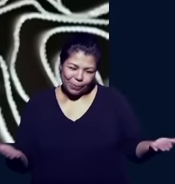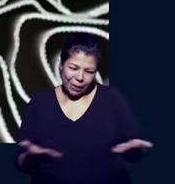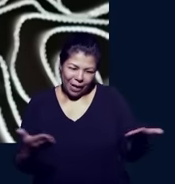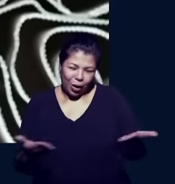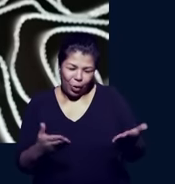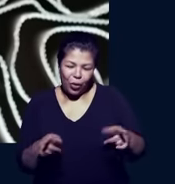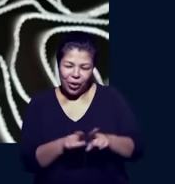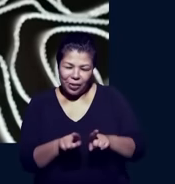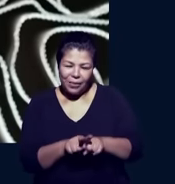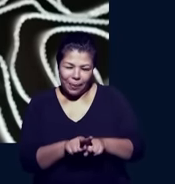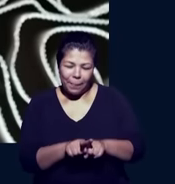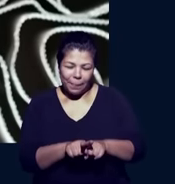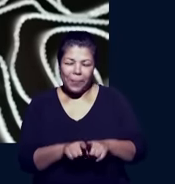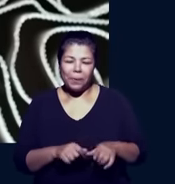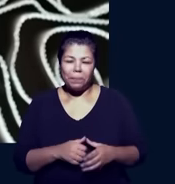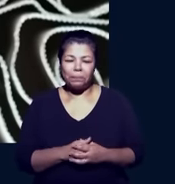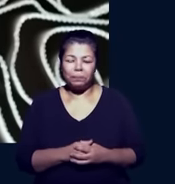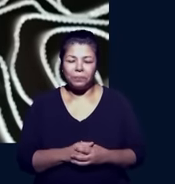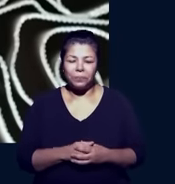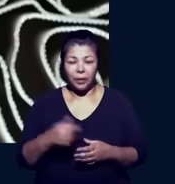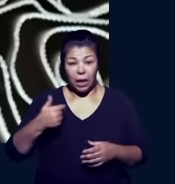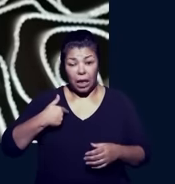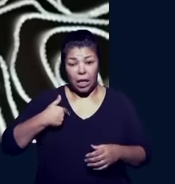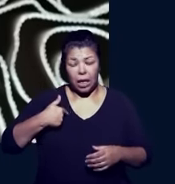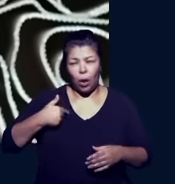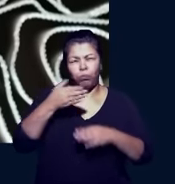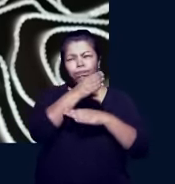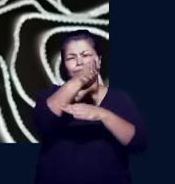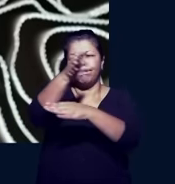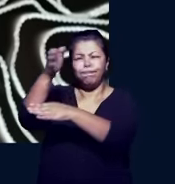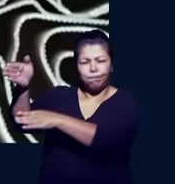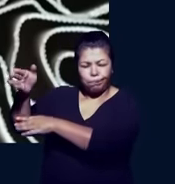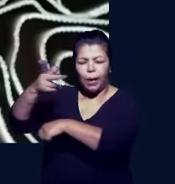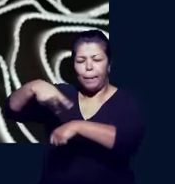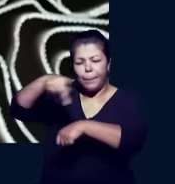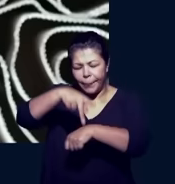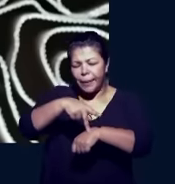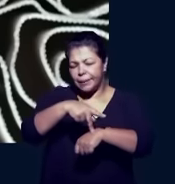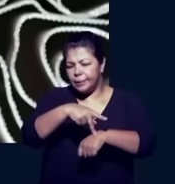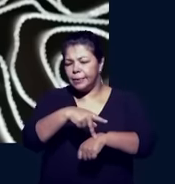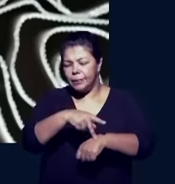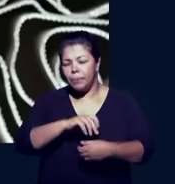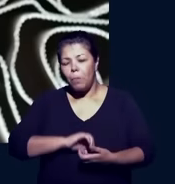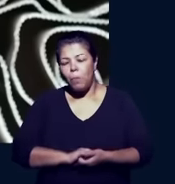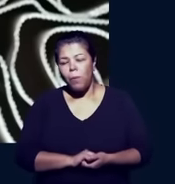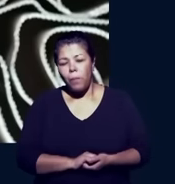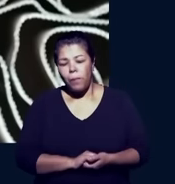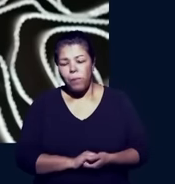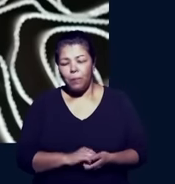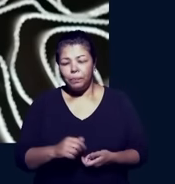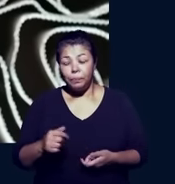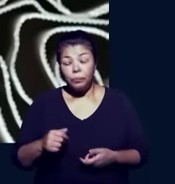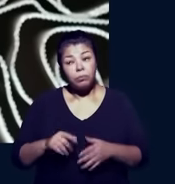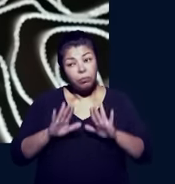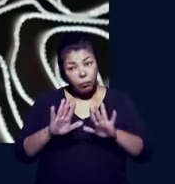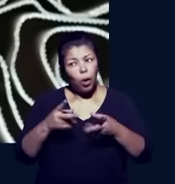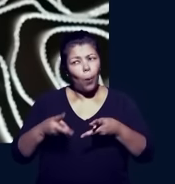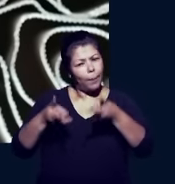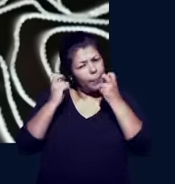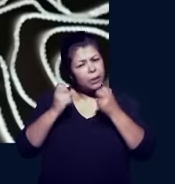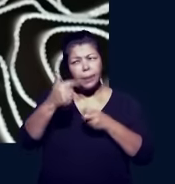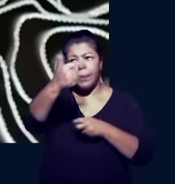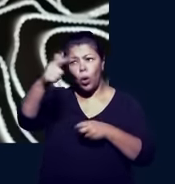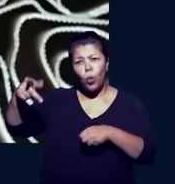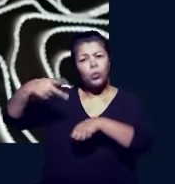Oriente Médio pela pela pela Ásia e eu acho que o investidor viu o Brasil com com com muito bons olhos né